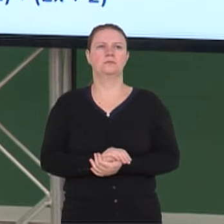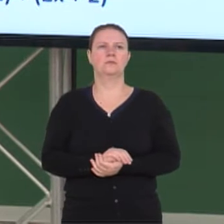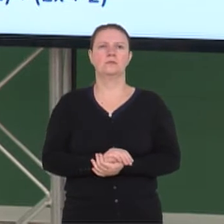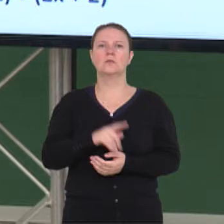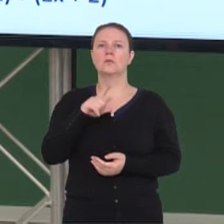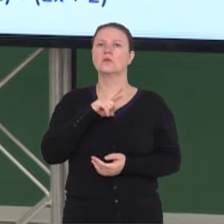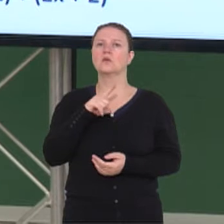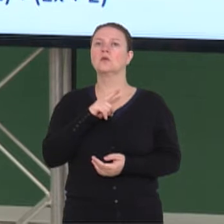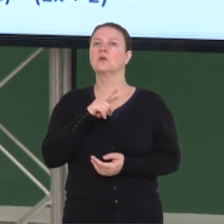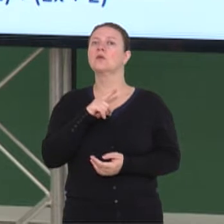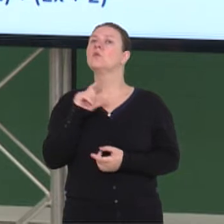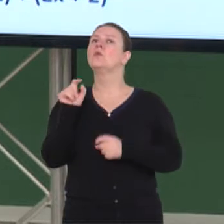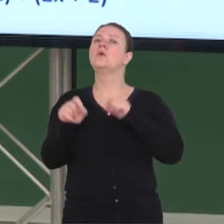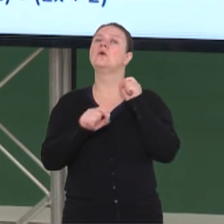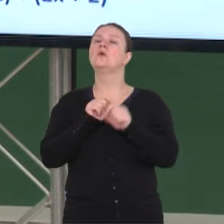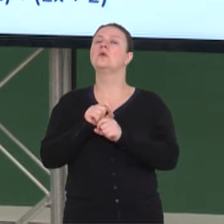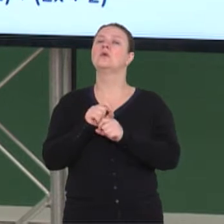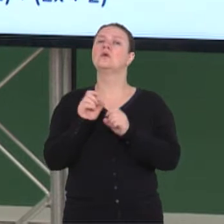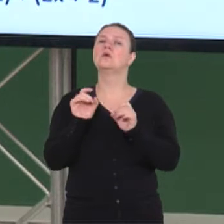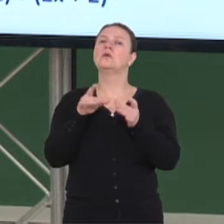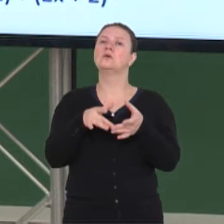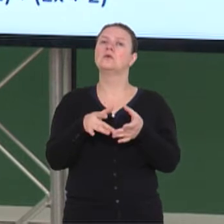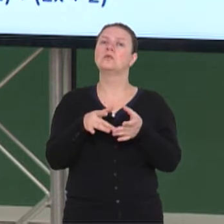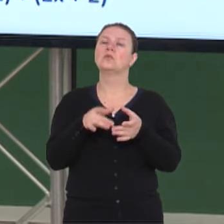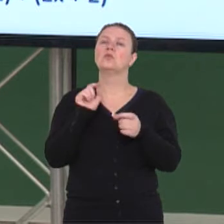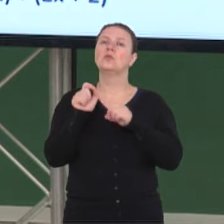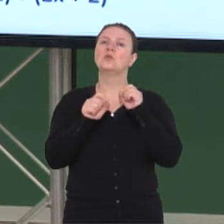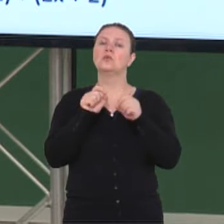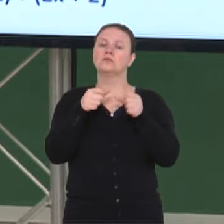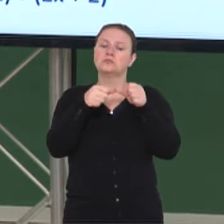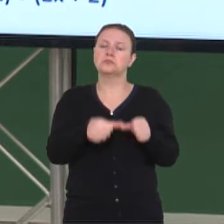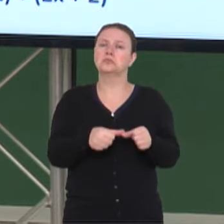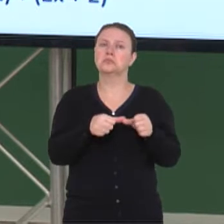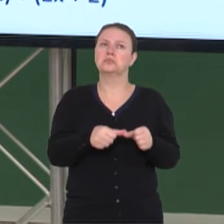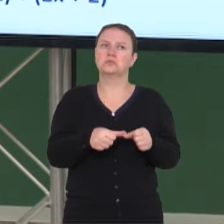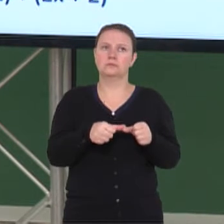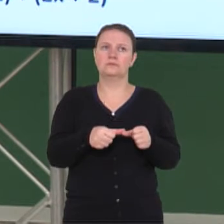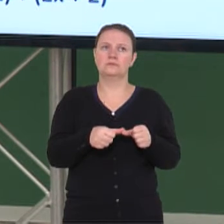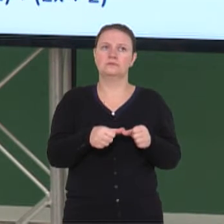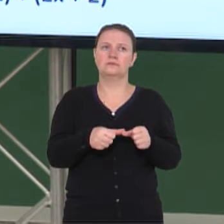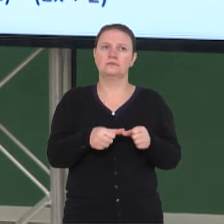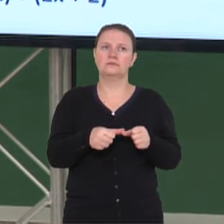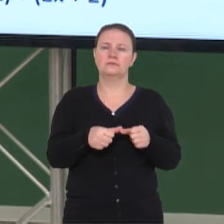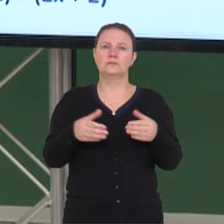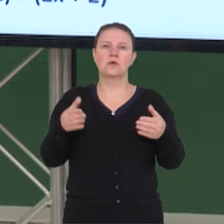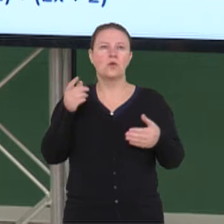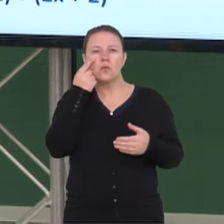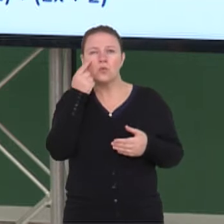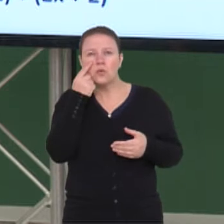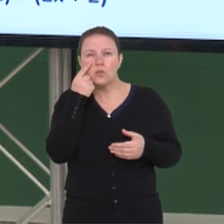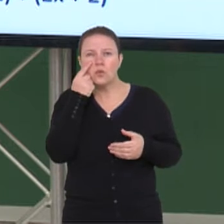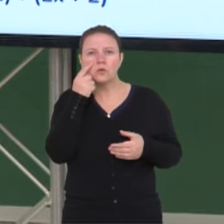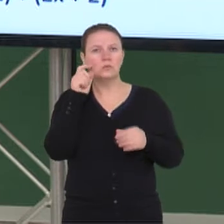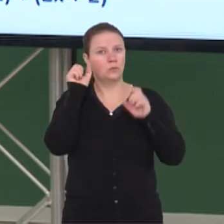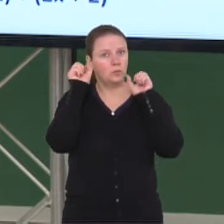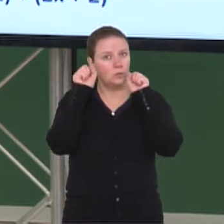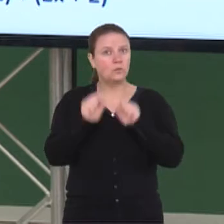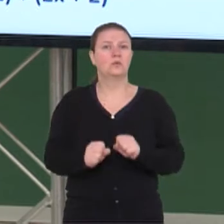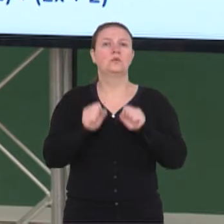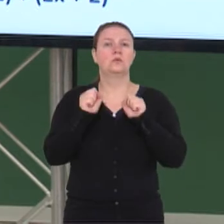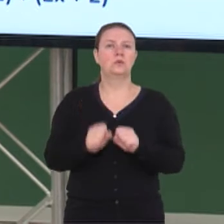o resto 2x num quociente x ao quadrado mais x mais 1. Você pode, a partir